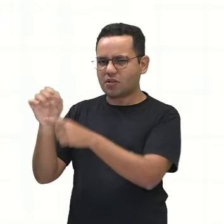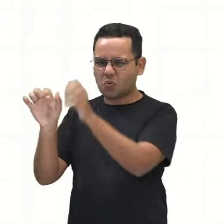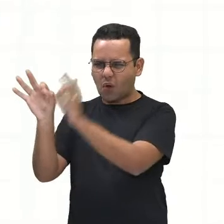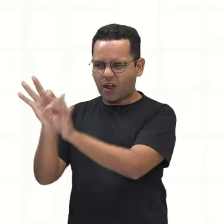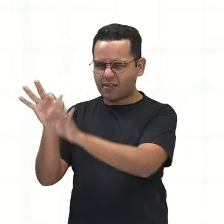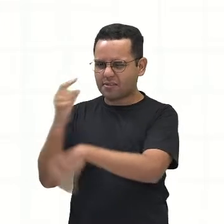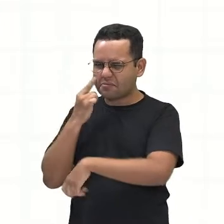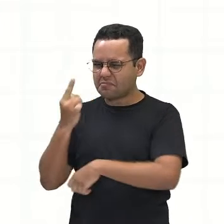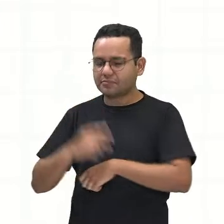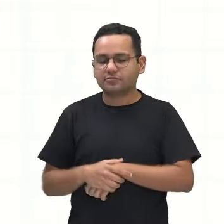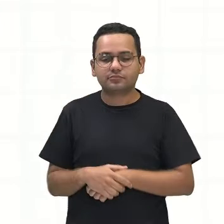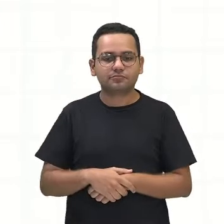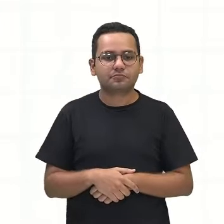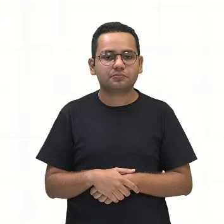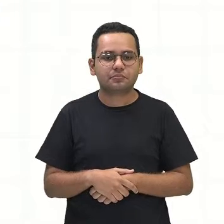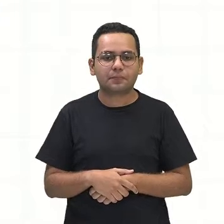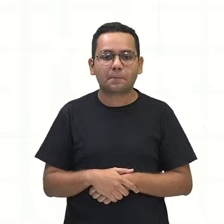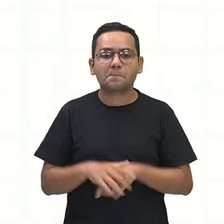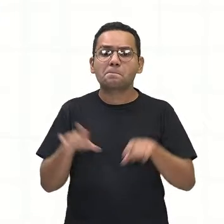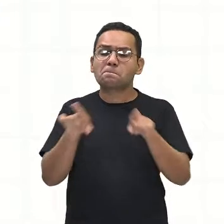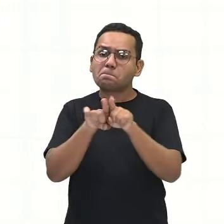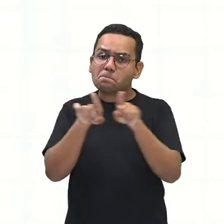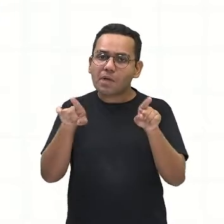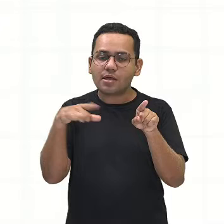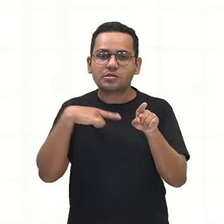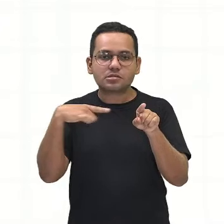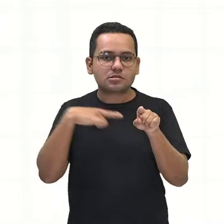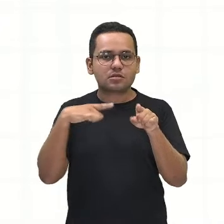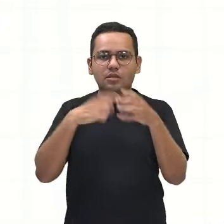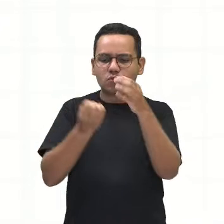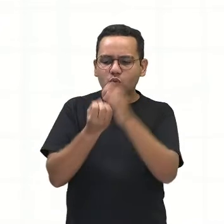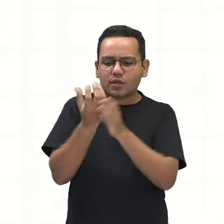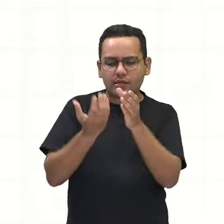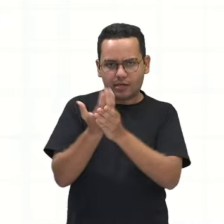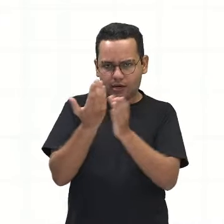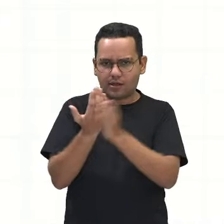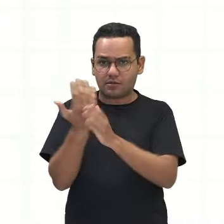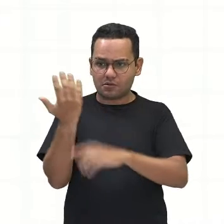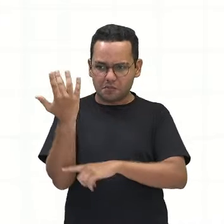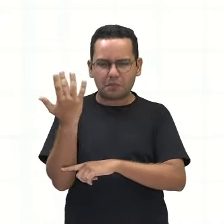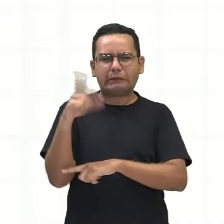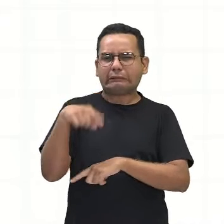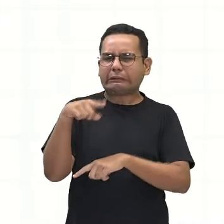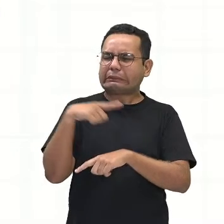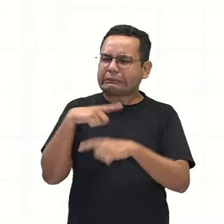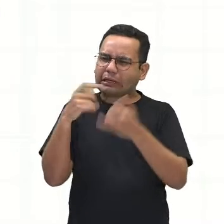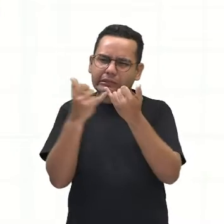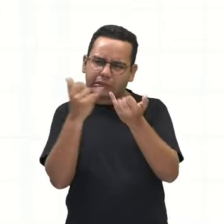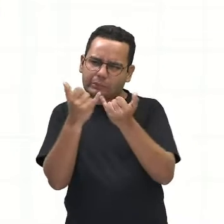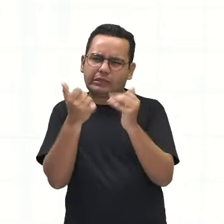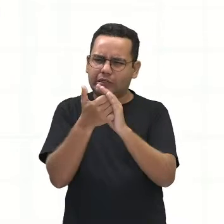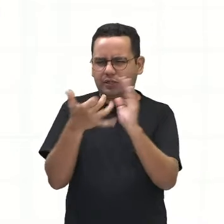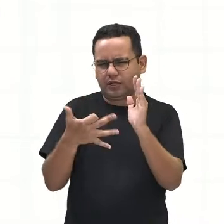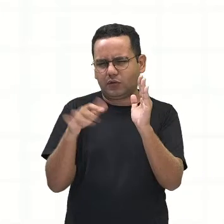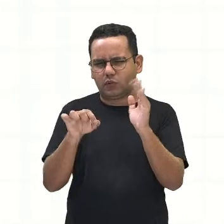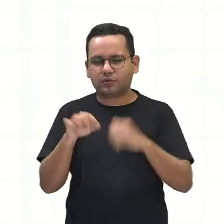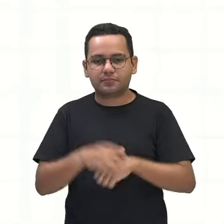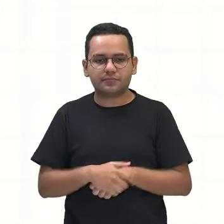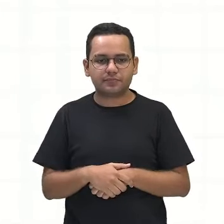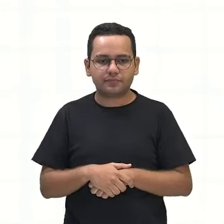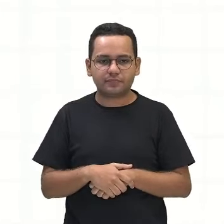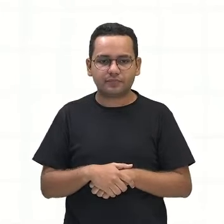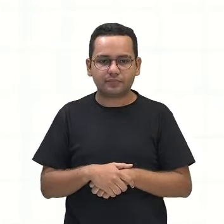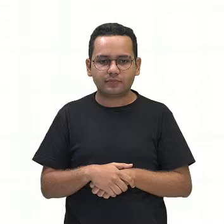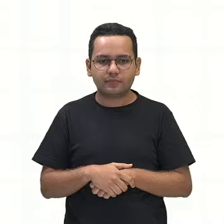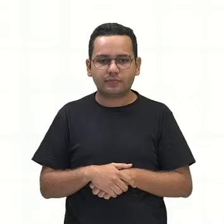plantas, eles possuem ali estruturas reprodutivas muito características. Uma delas ali, o